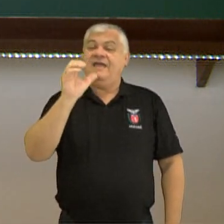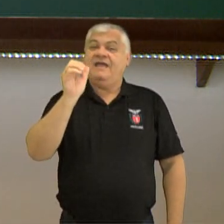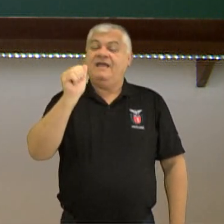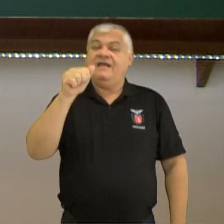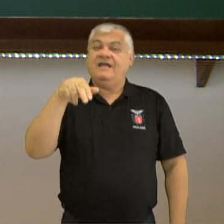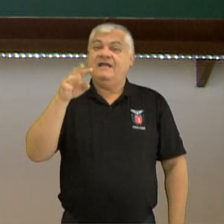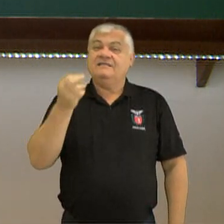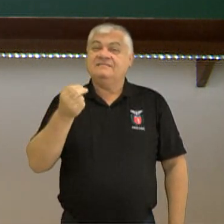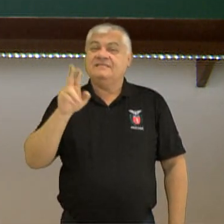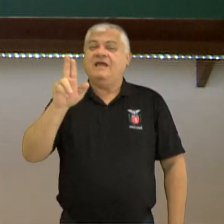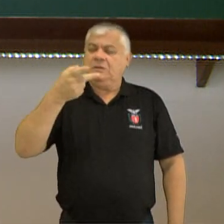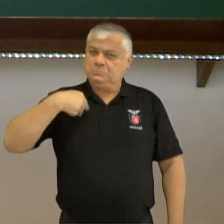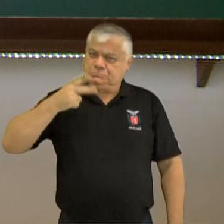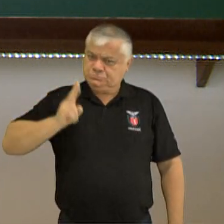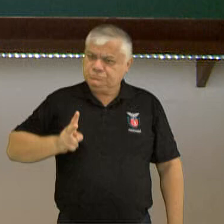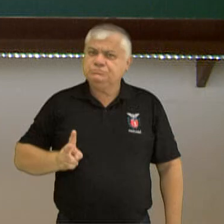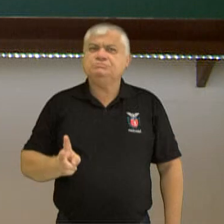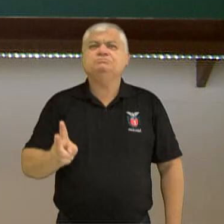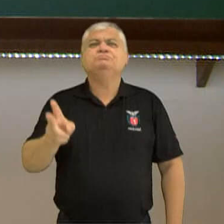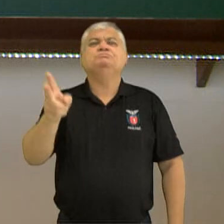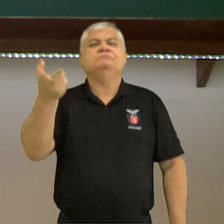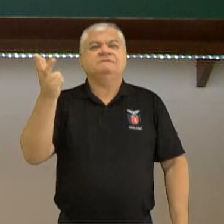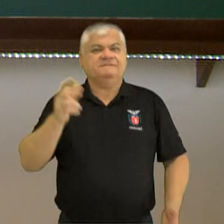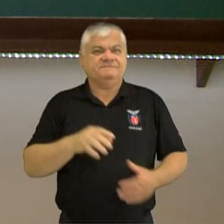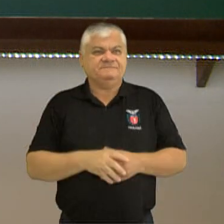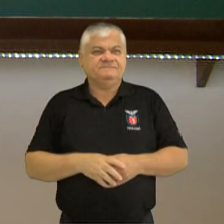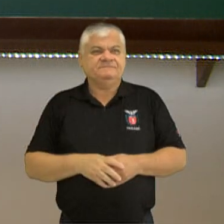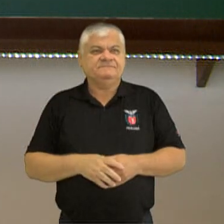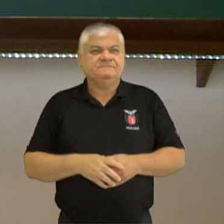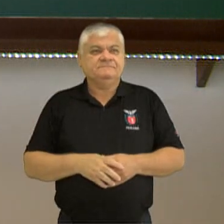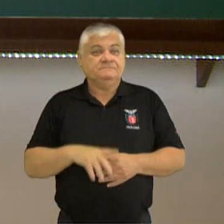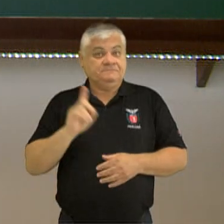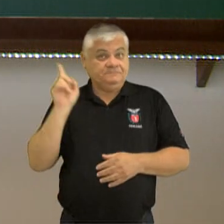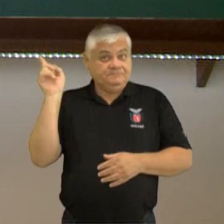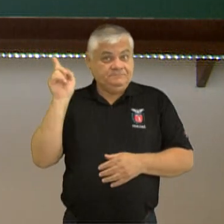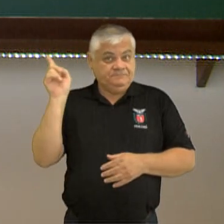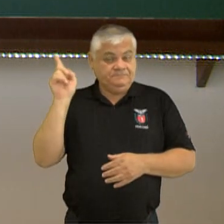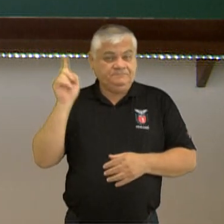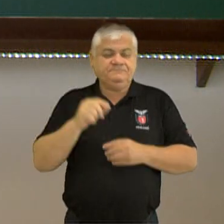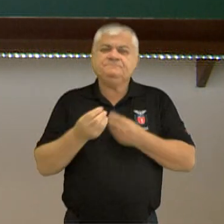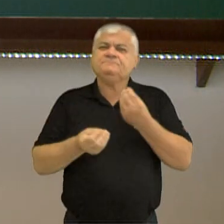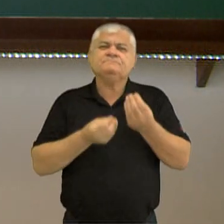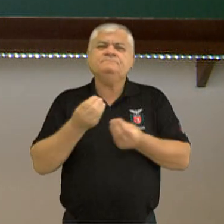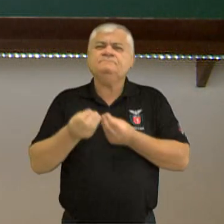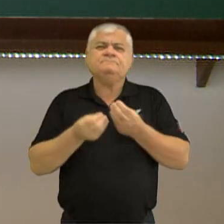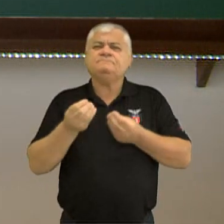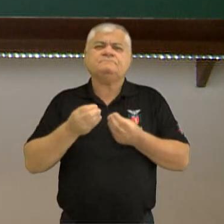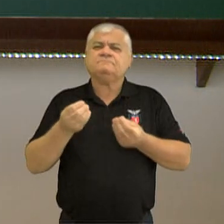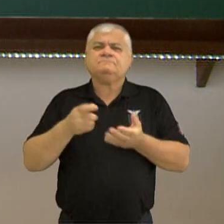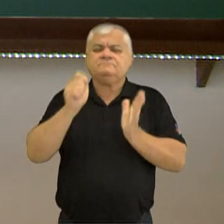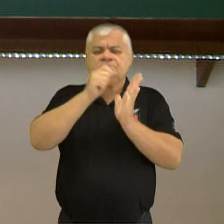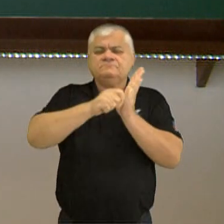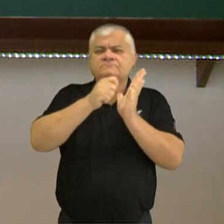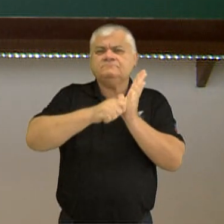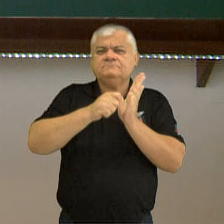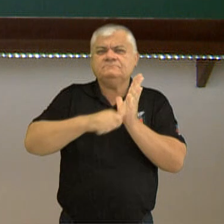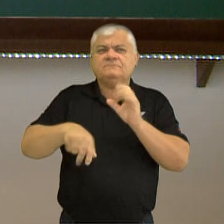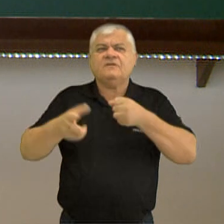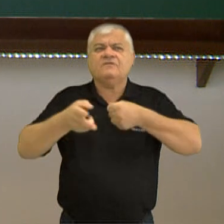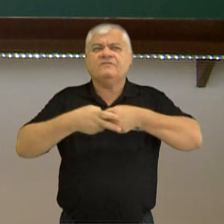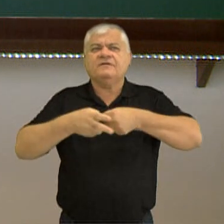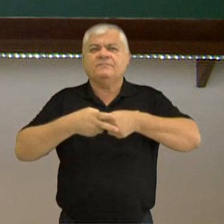até hoje, que dá uma ideia de continuidade. Aqui nós vamos observar agora como que no relato aparecem os verbos.